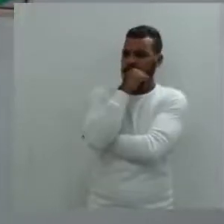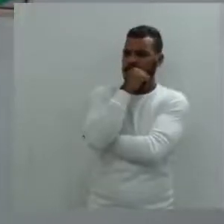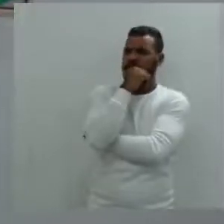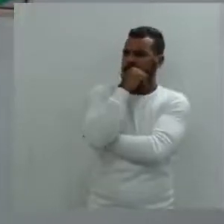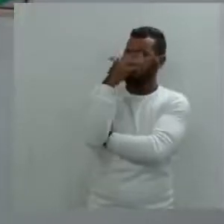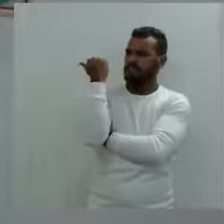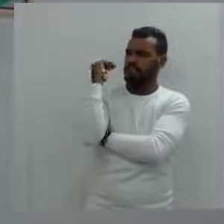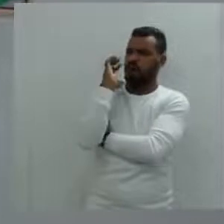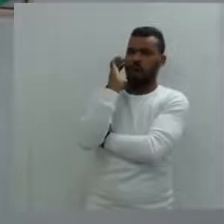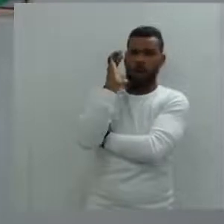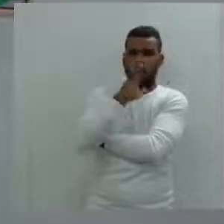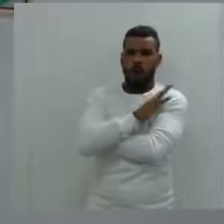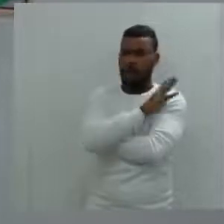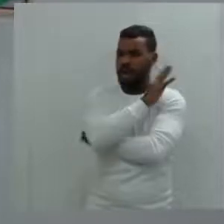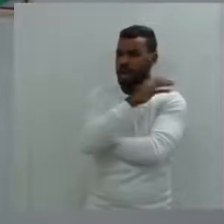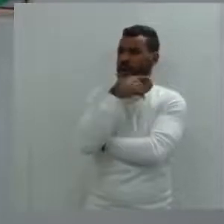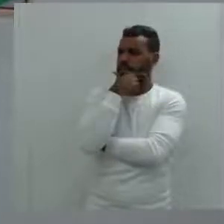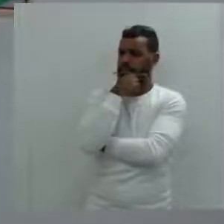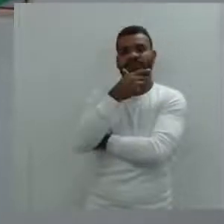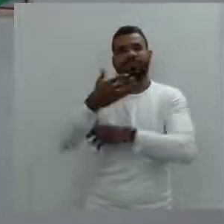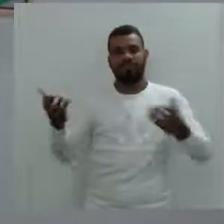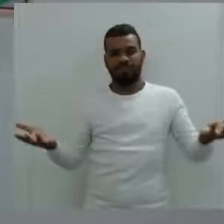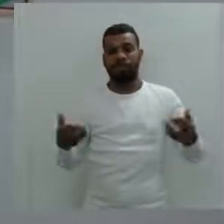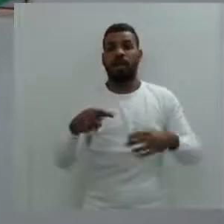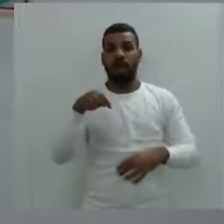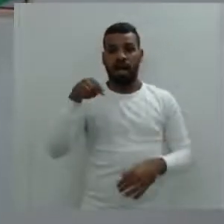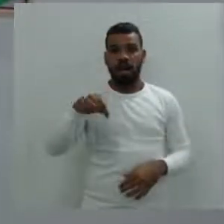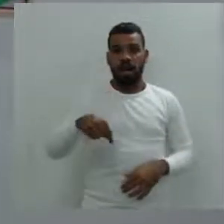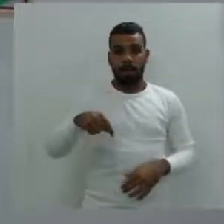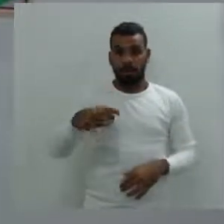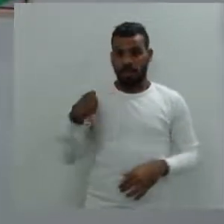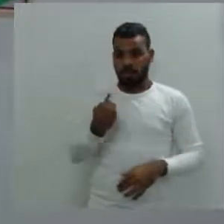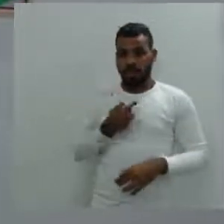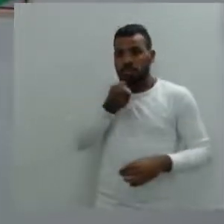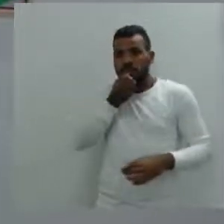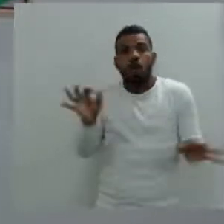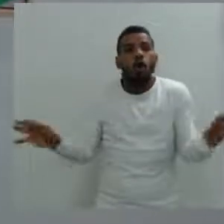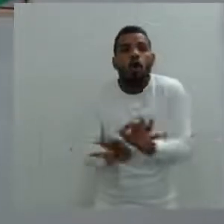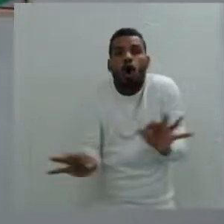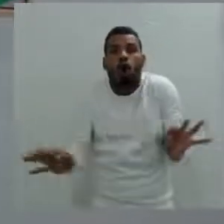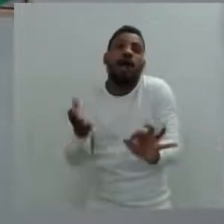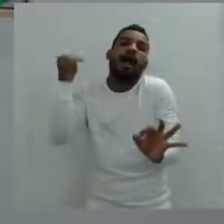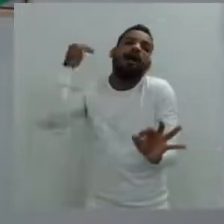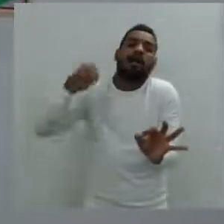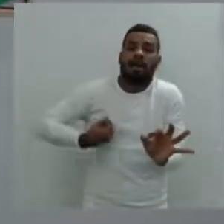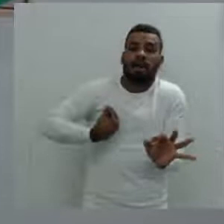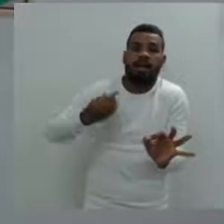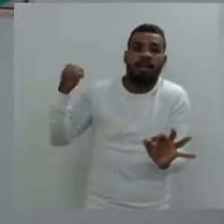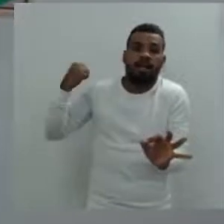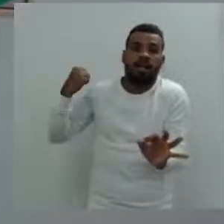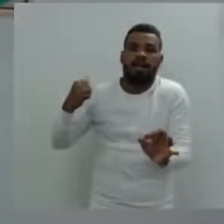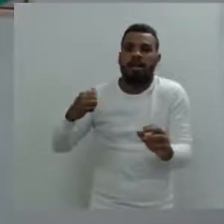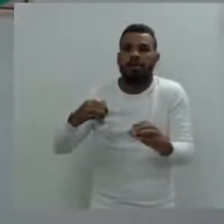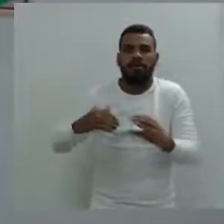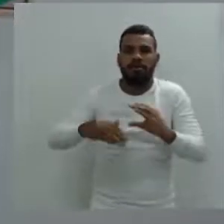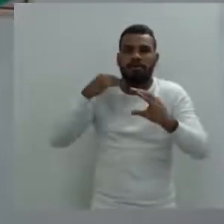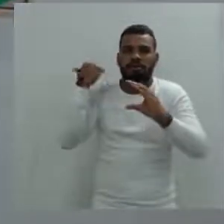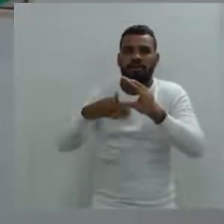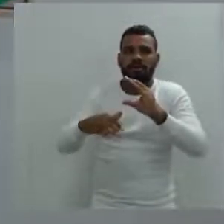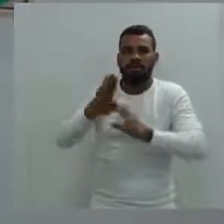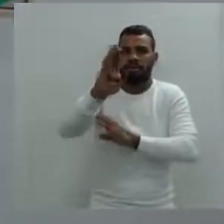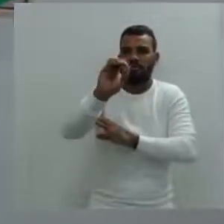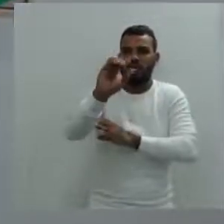era horrível aquele tempo lá atrás. Mas pra gente era super tecnológico, né? Você mandar o e-mail no